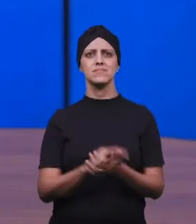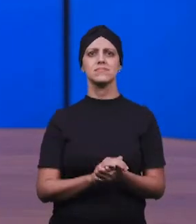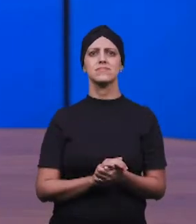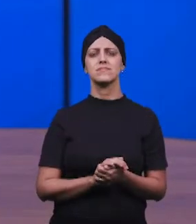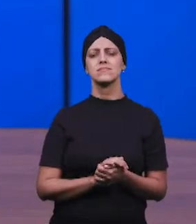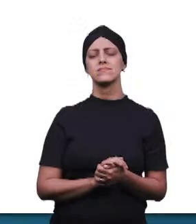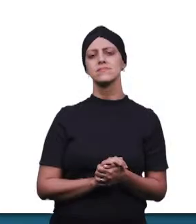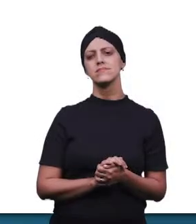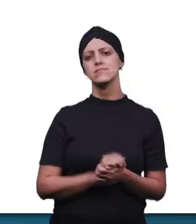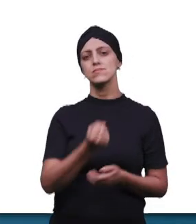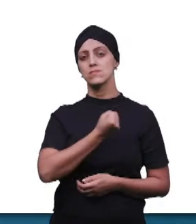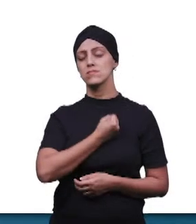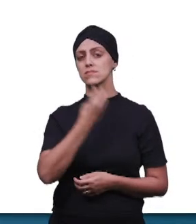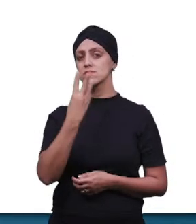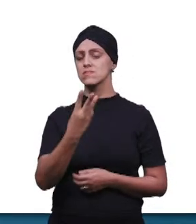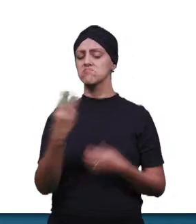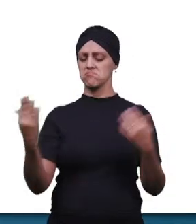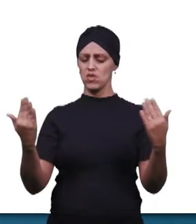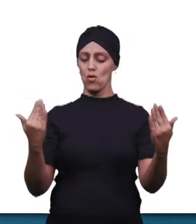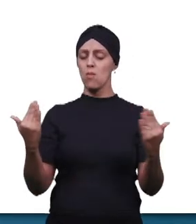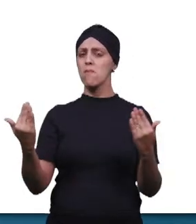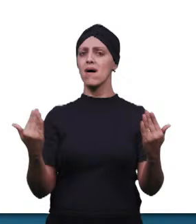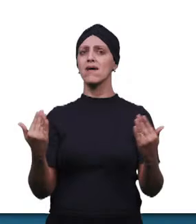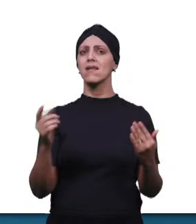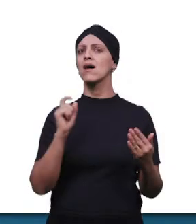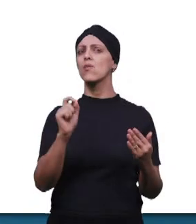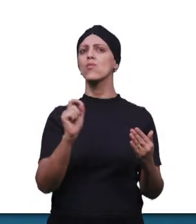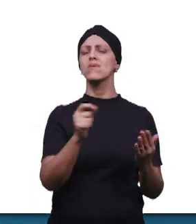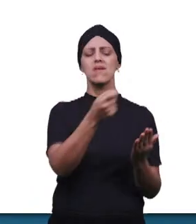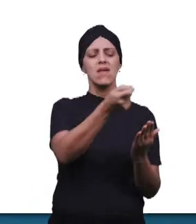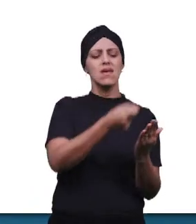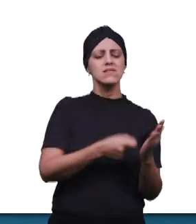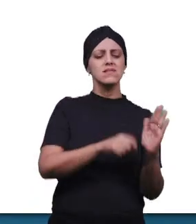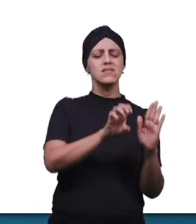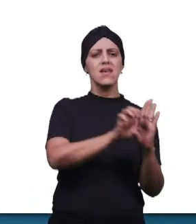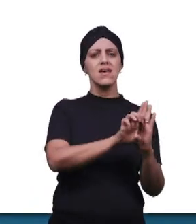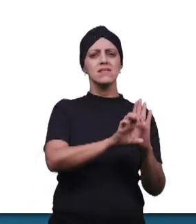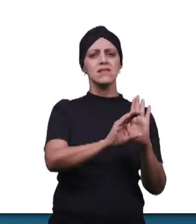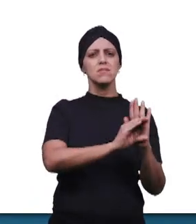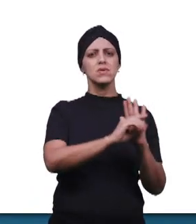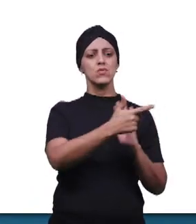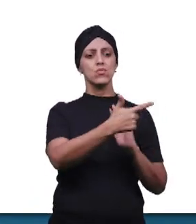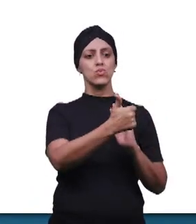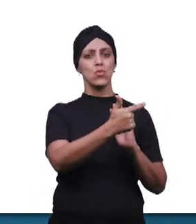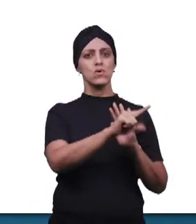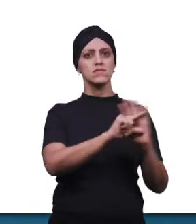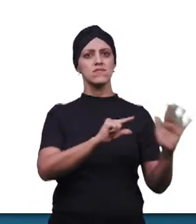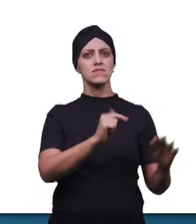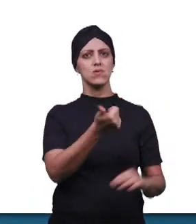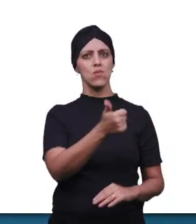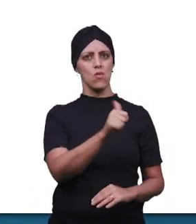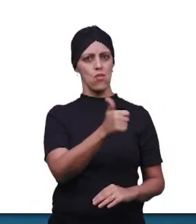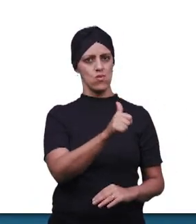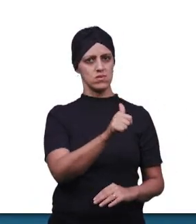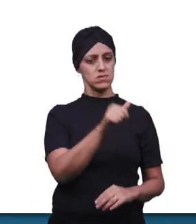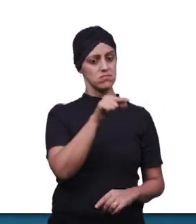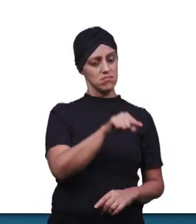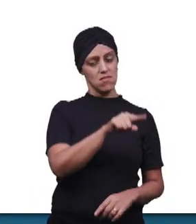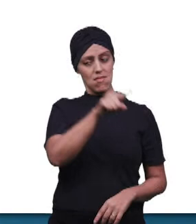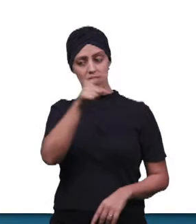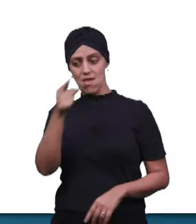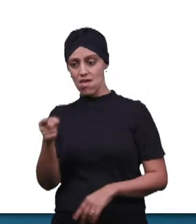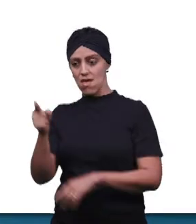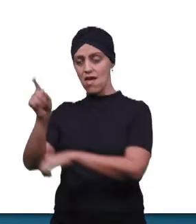Então vamos ler a pergunta. A pergunta 3 diz assim: faça uma comparação do que está escrito em Êxodo capítulo 12,